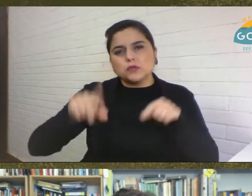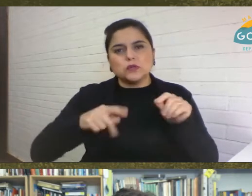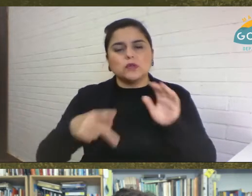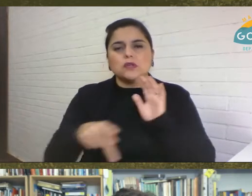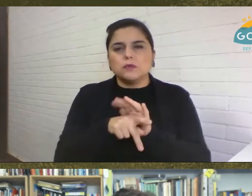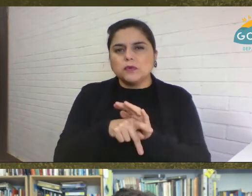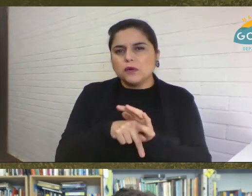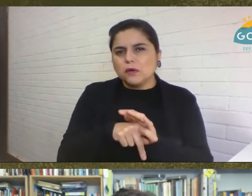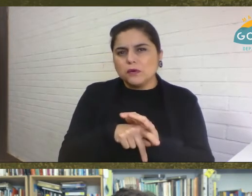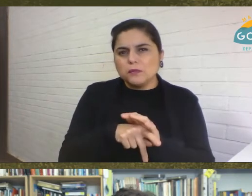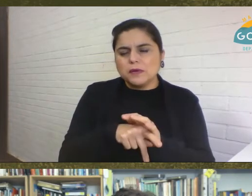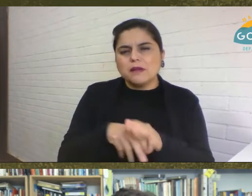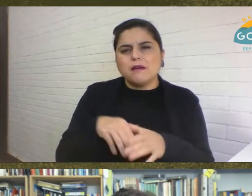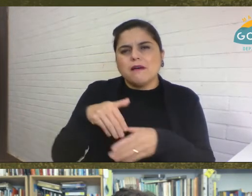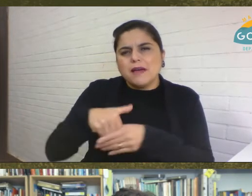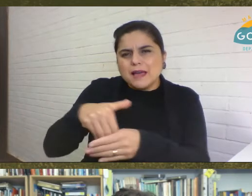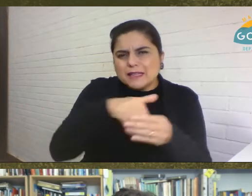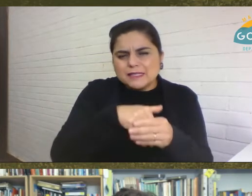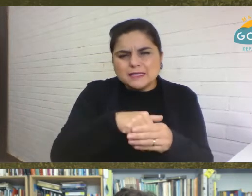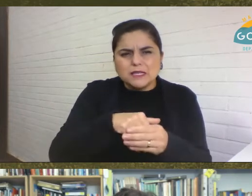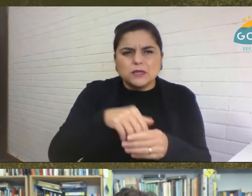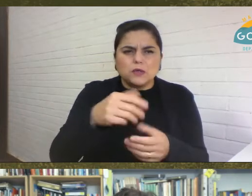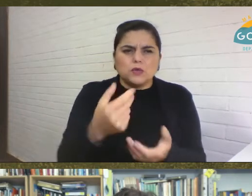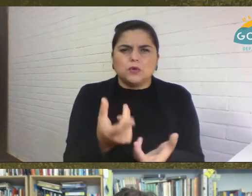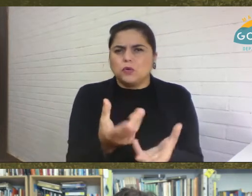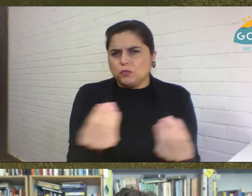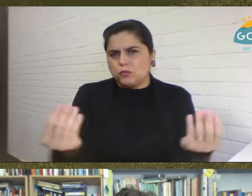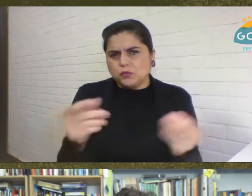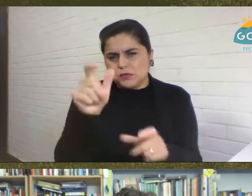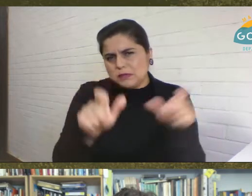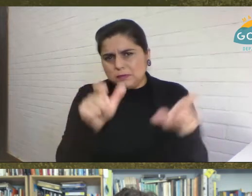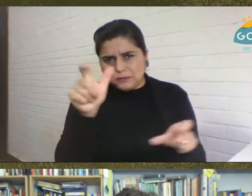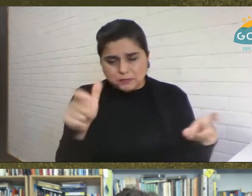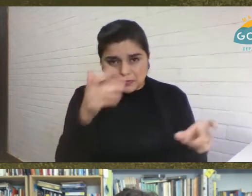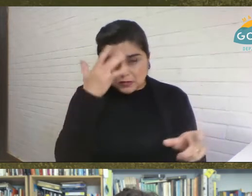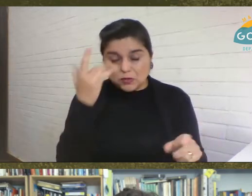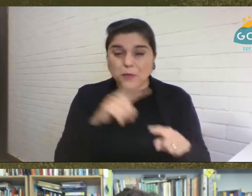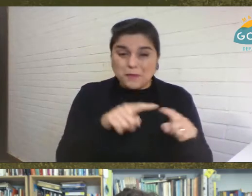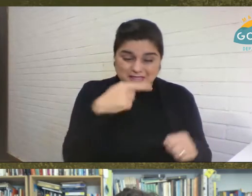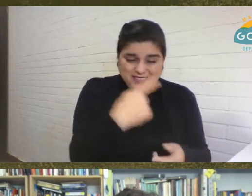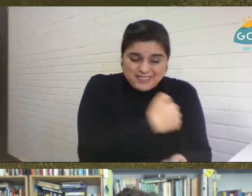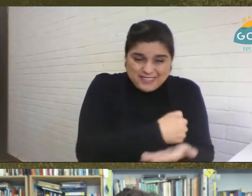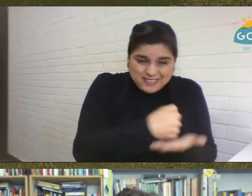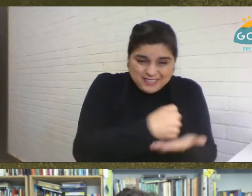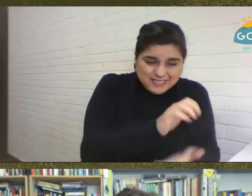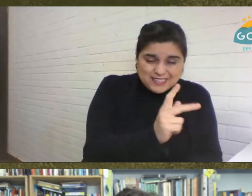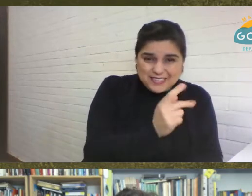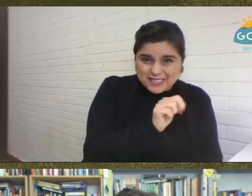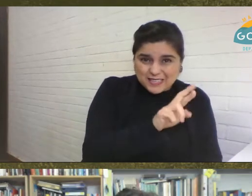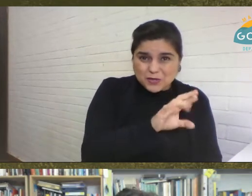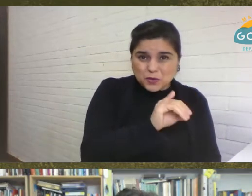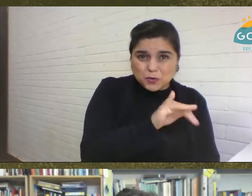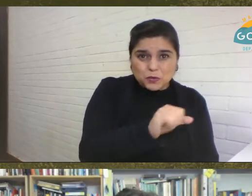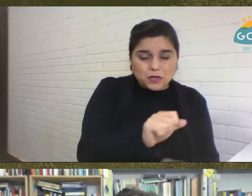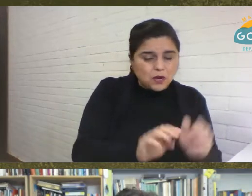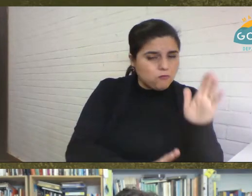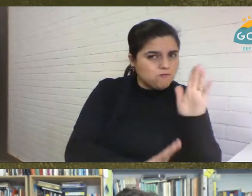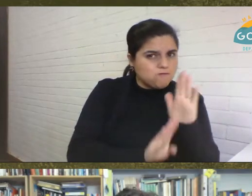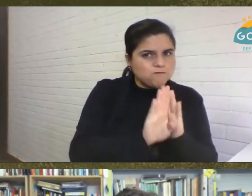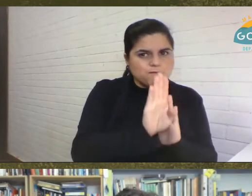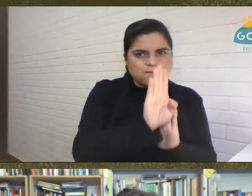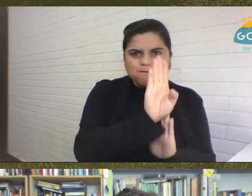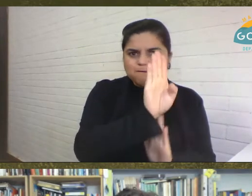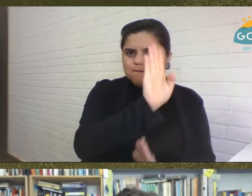muitas pessoas, sendo que a heroína se difundiu de uma forma também ela avassaladora na